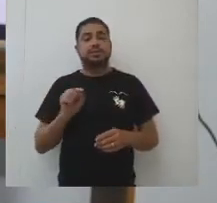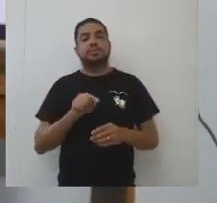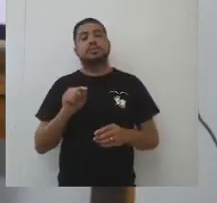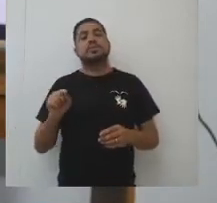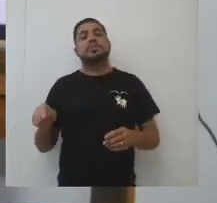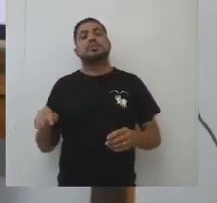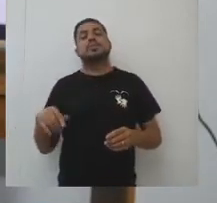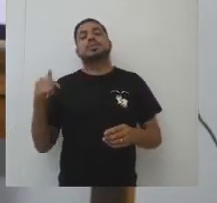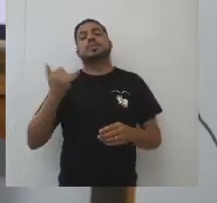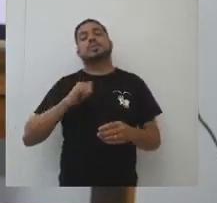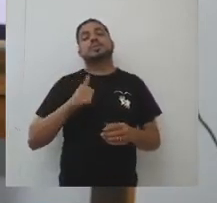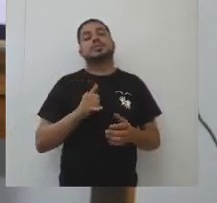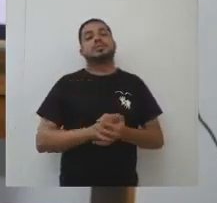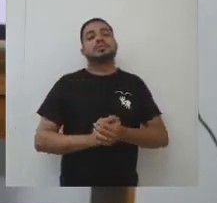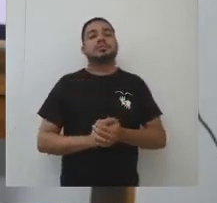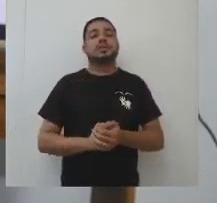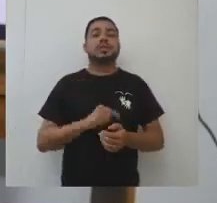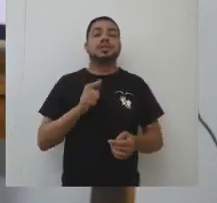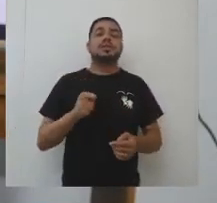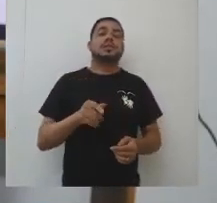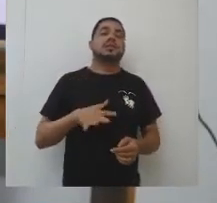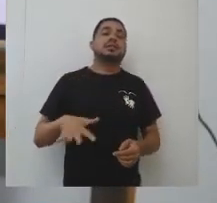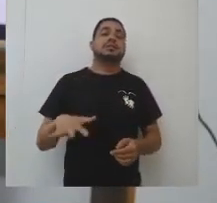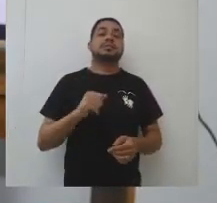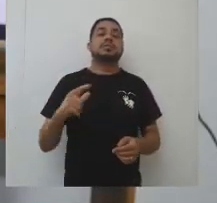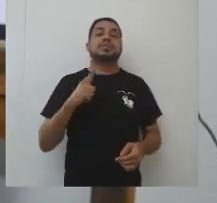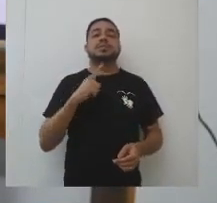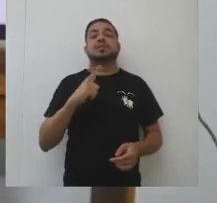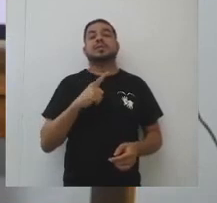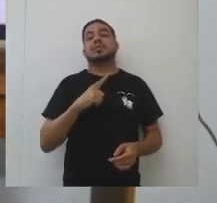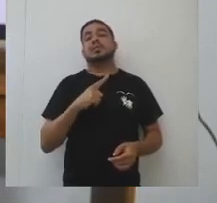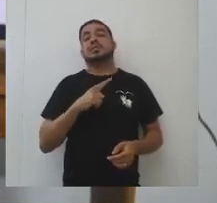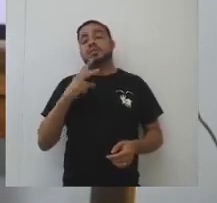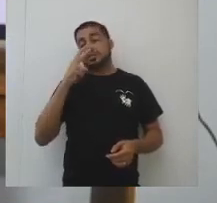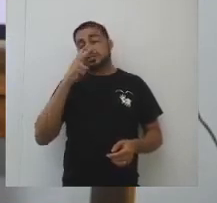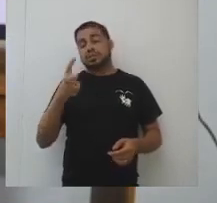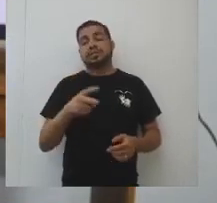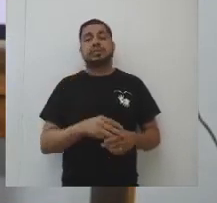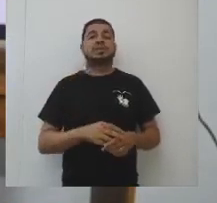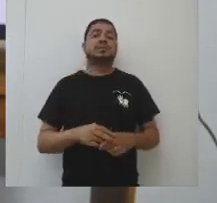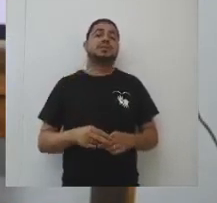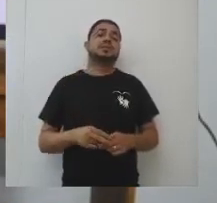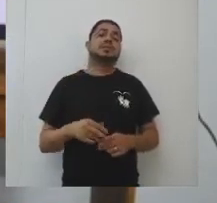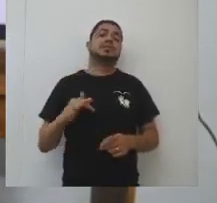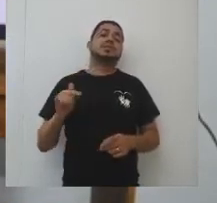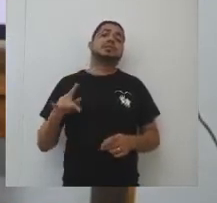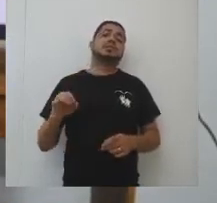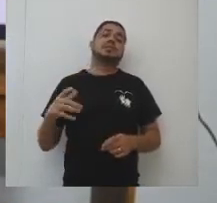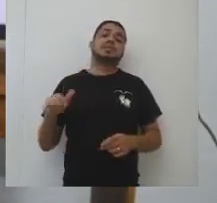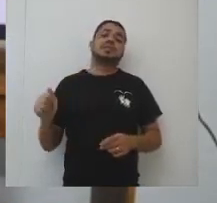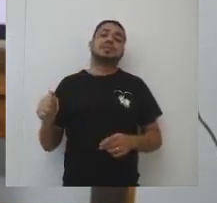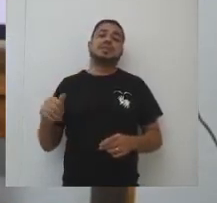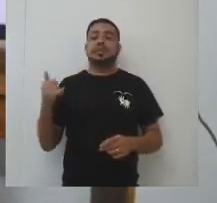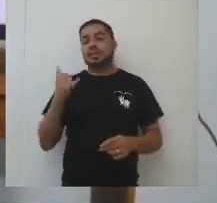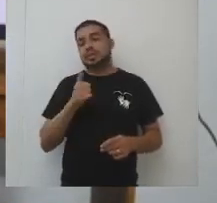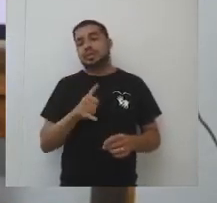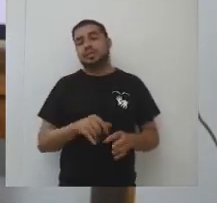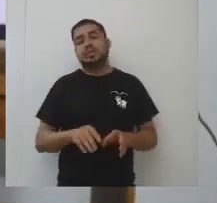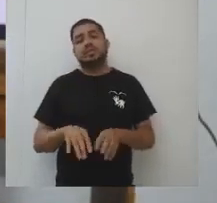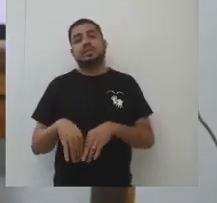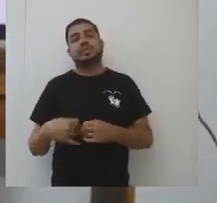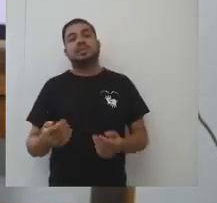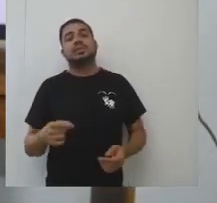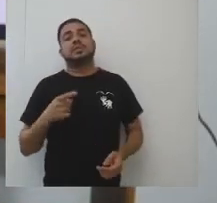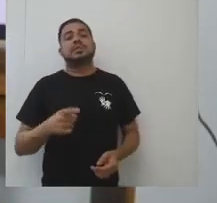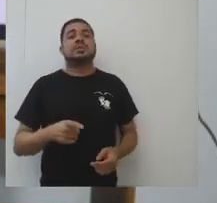daquele um campo elétrico. E esse campo elétrico vai ter uma o quê? Força, chamada de força o quê? Elétrica. Então, com